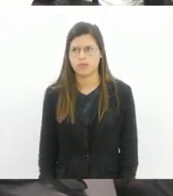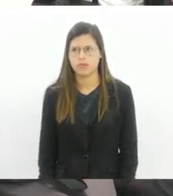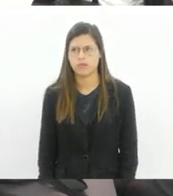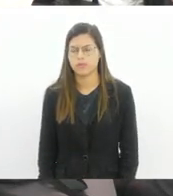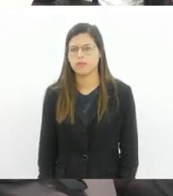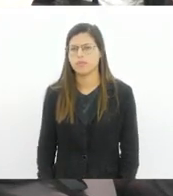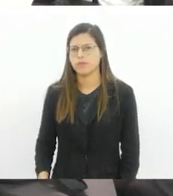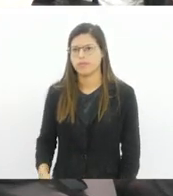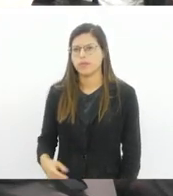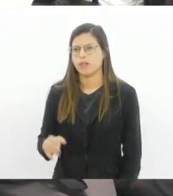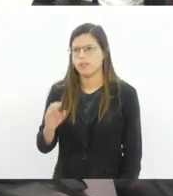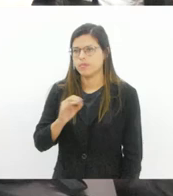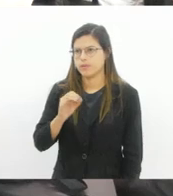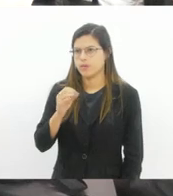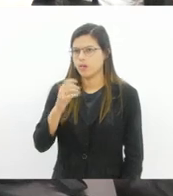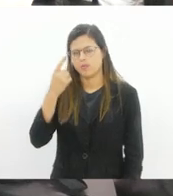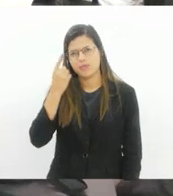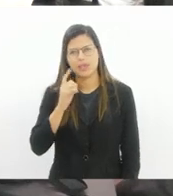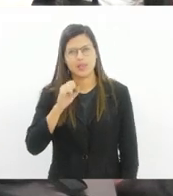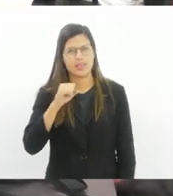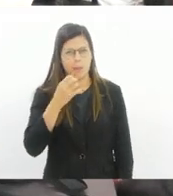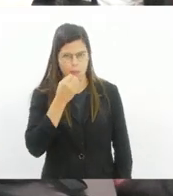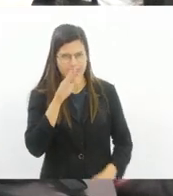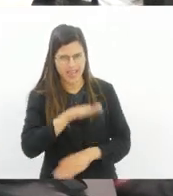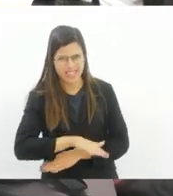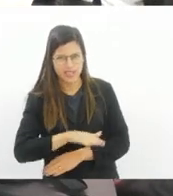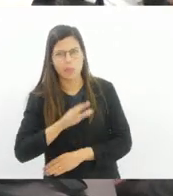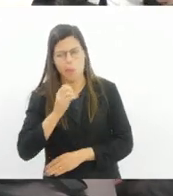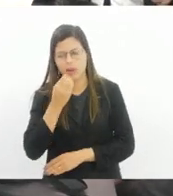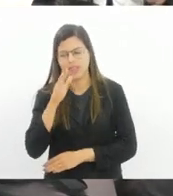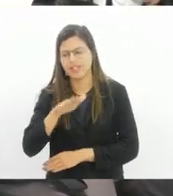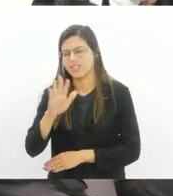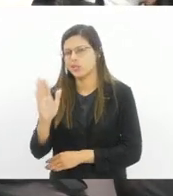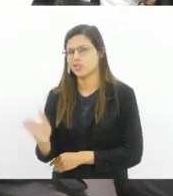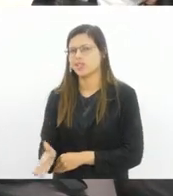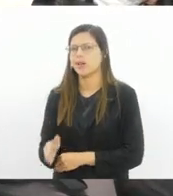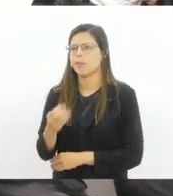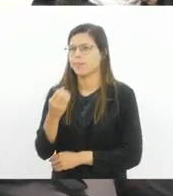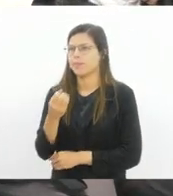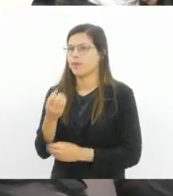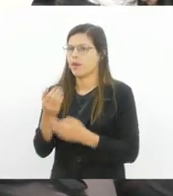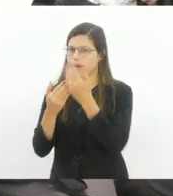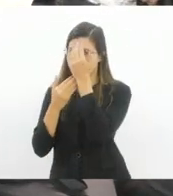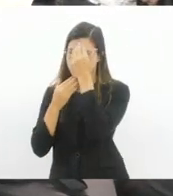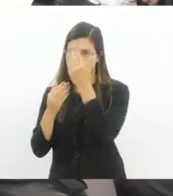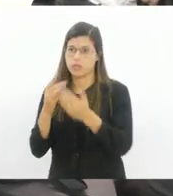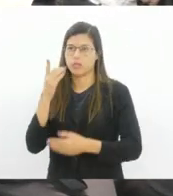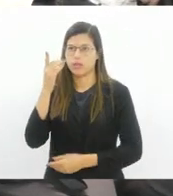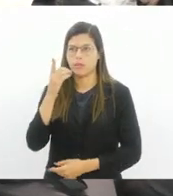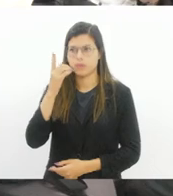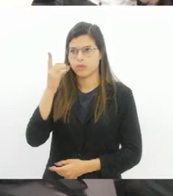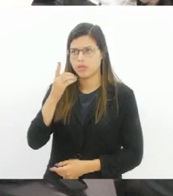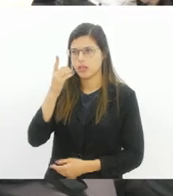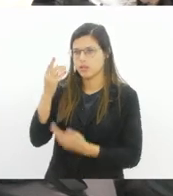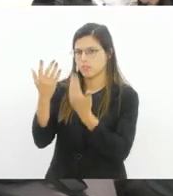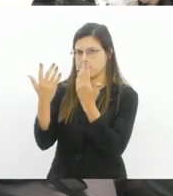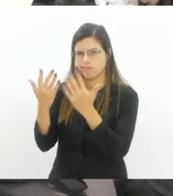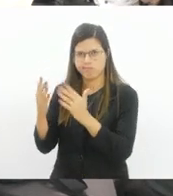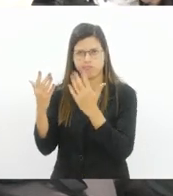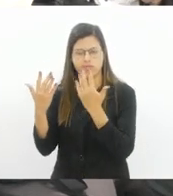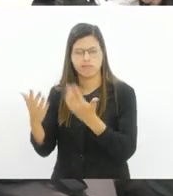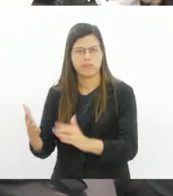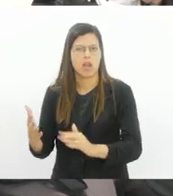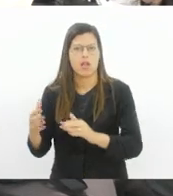Olá a todas, já não sei mais se é boa tarde já, né? Boa tarde. Agradeço muito, deputada, a quem parabenizo por